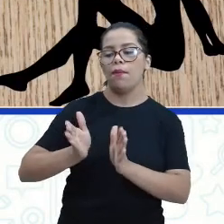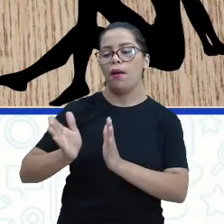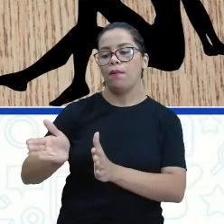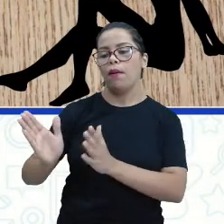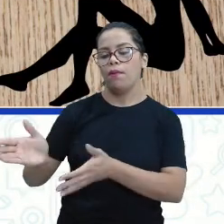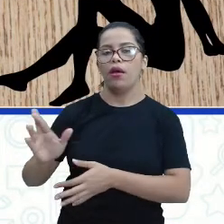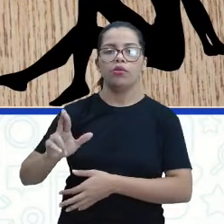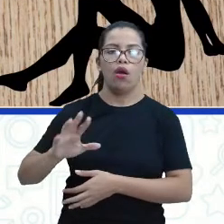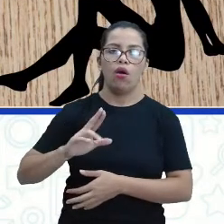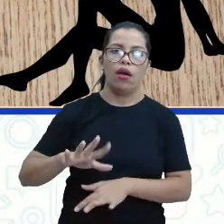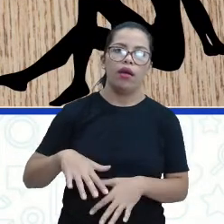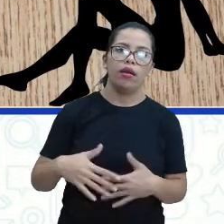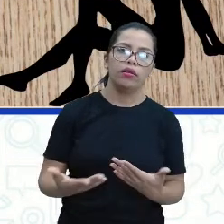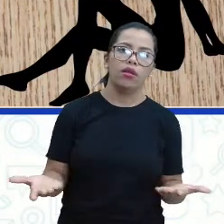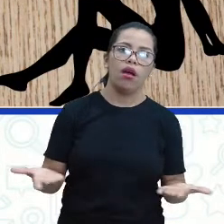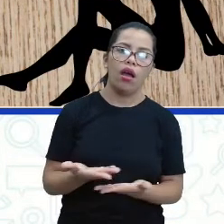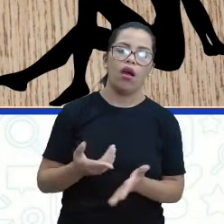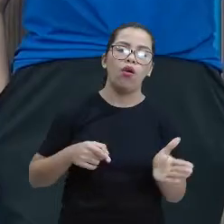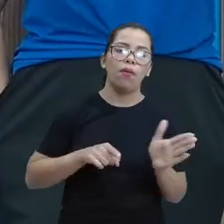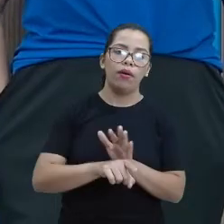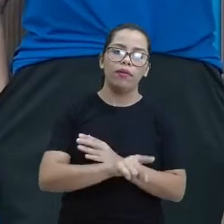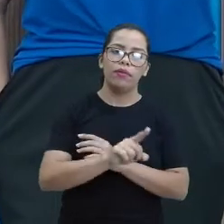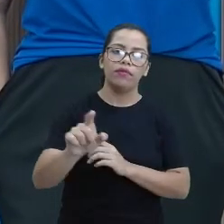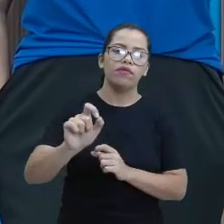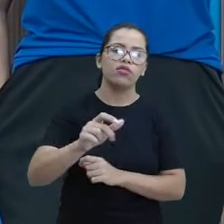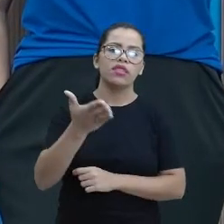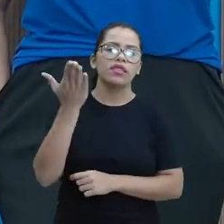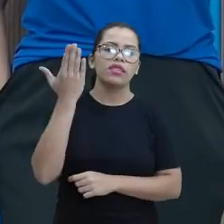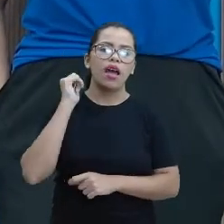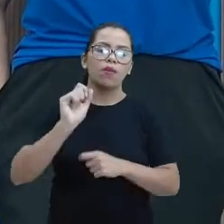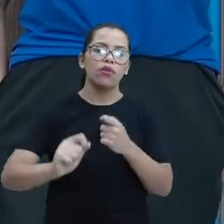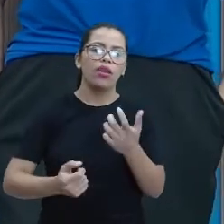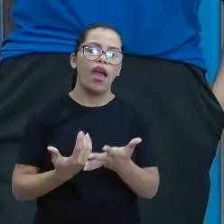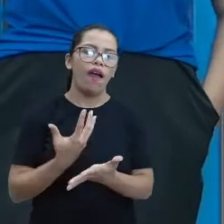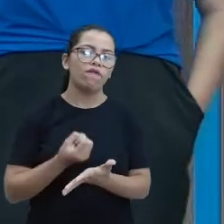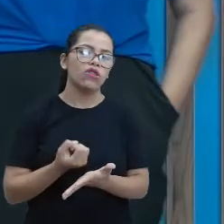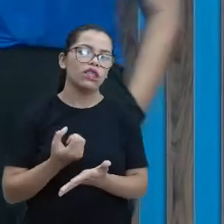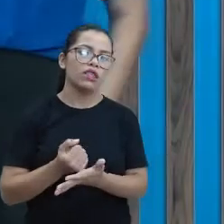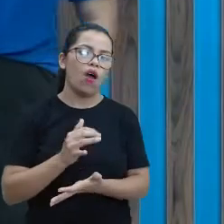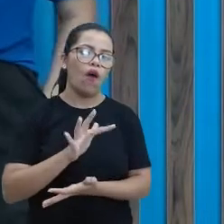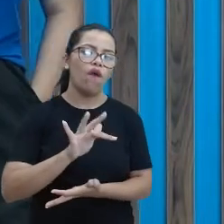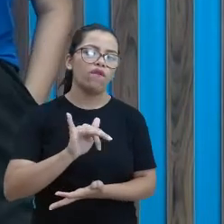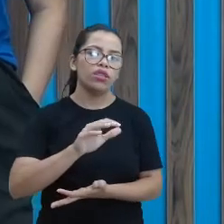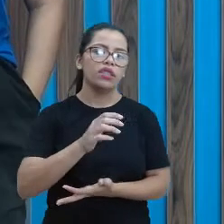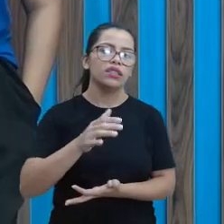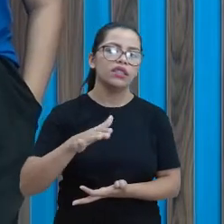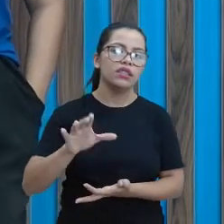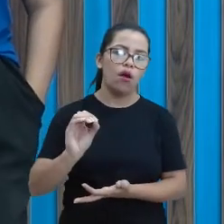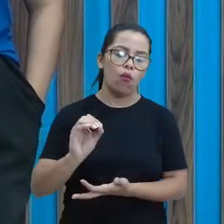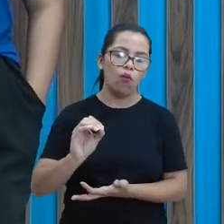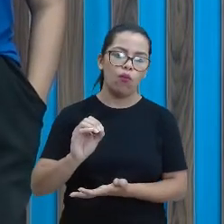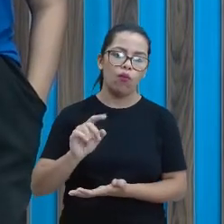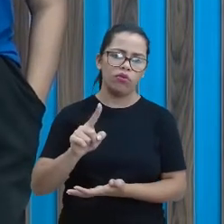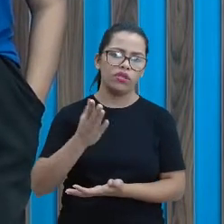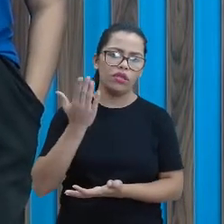narrativo. E agora eu pergunto para vocês sabem o que é ficção? Porque a gente agora só viu narrativa. E ficção?